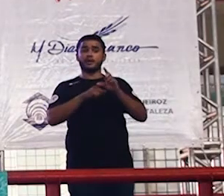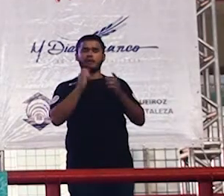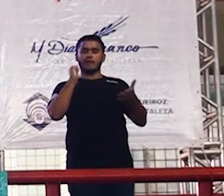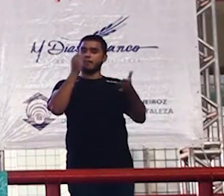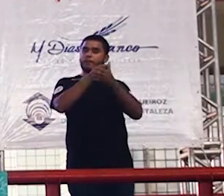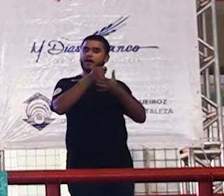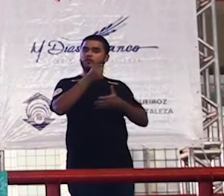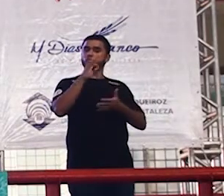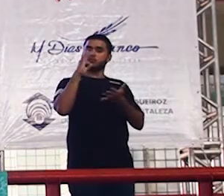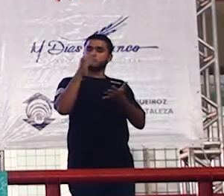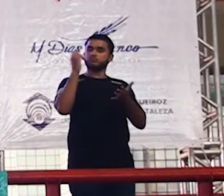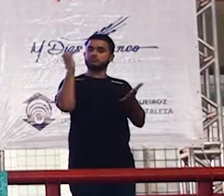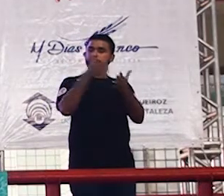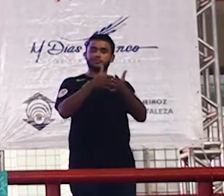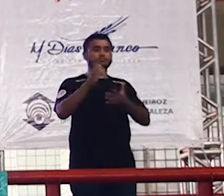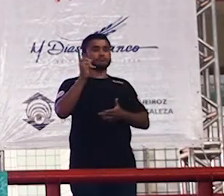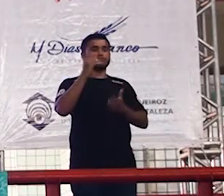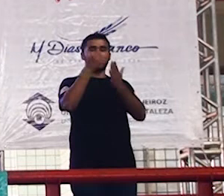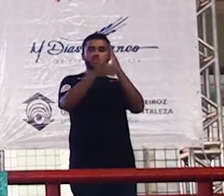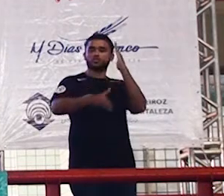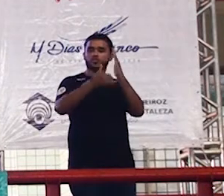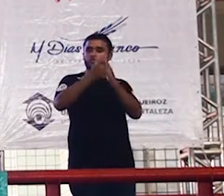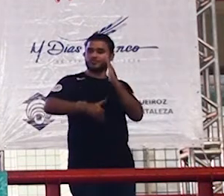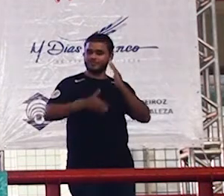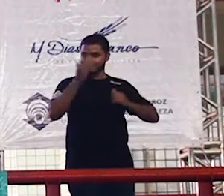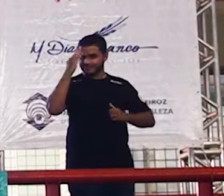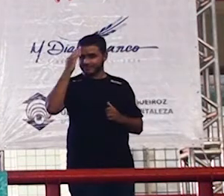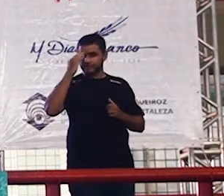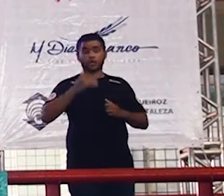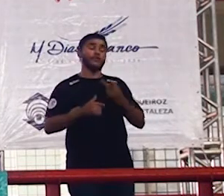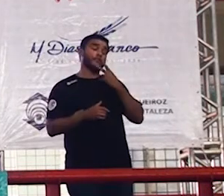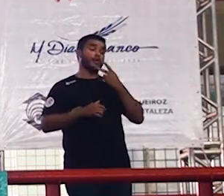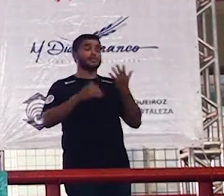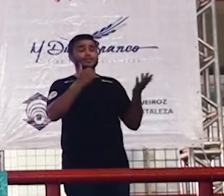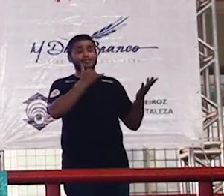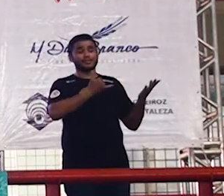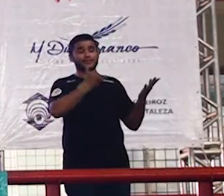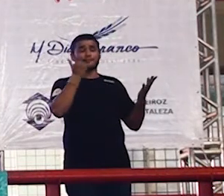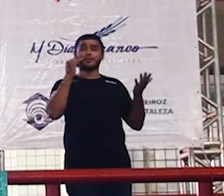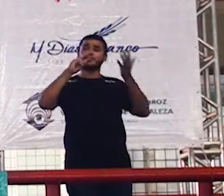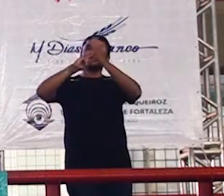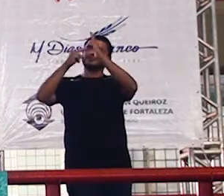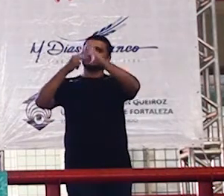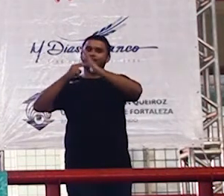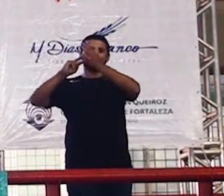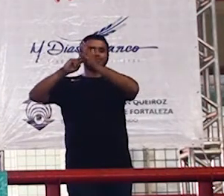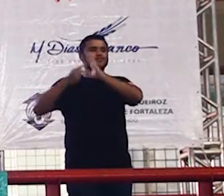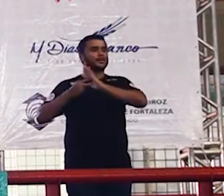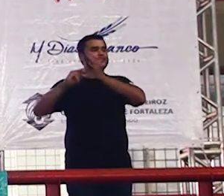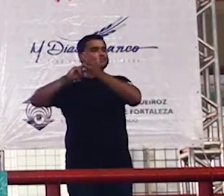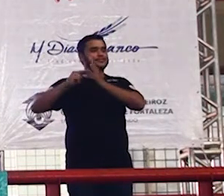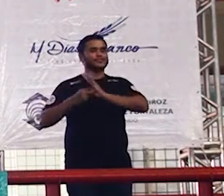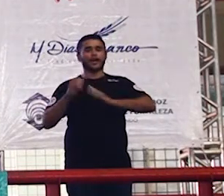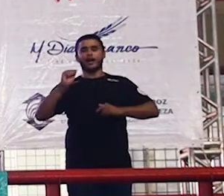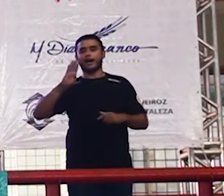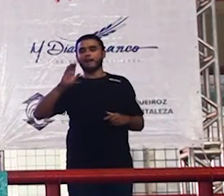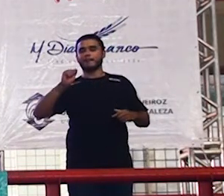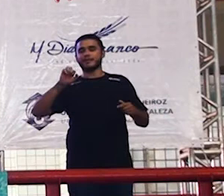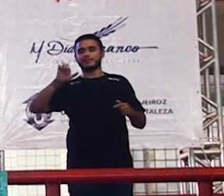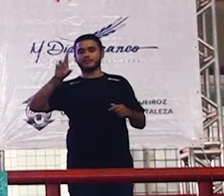dívida. Então veja que a palavra abater, dependendo do contexto, pode assumir diferentes